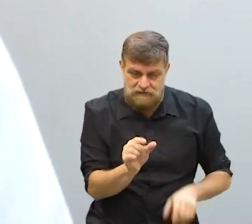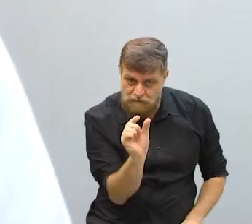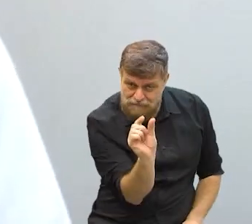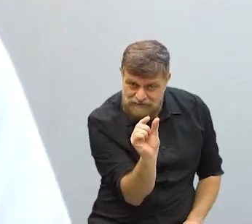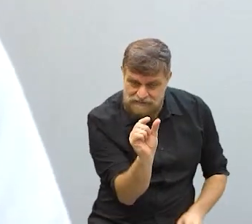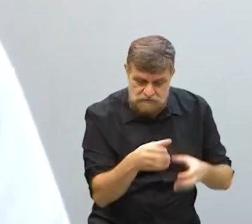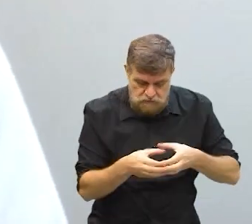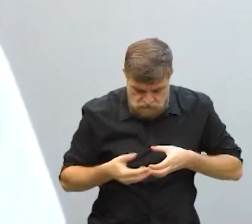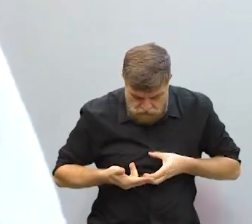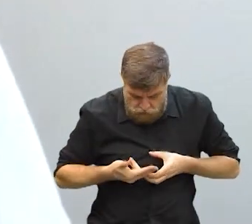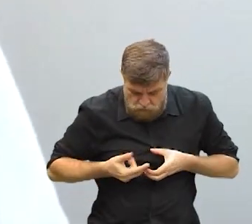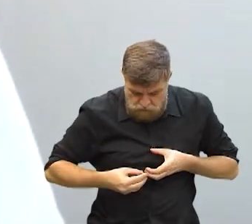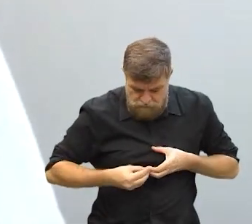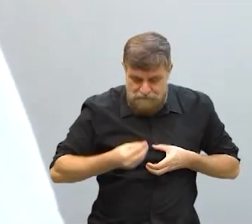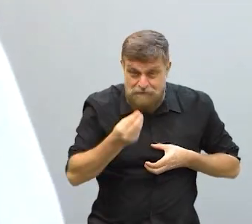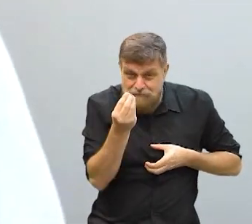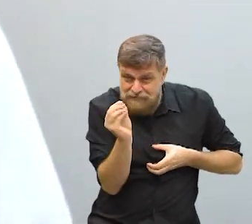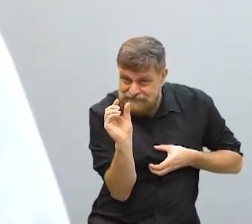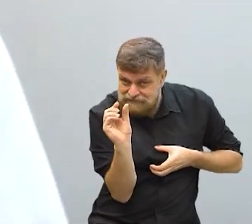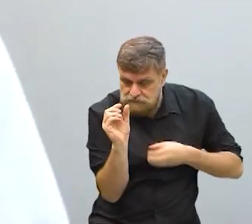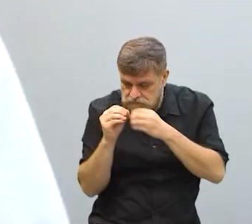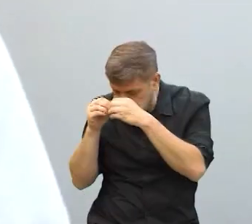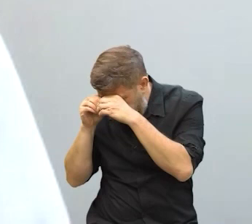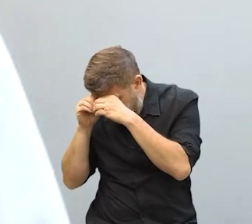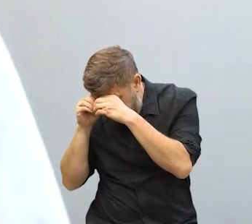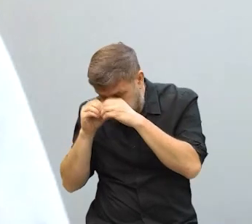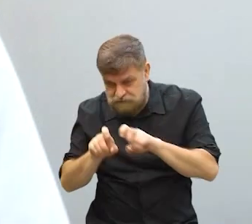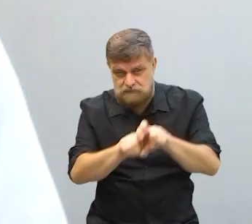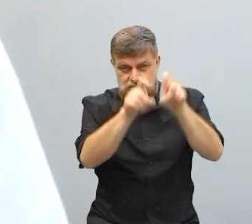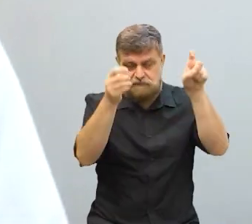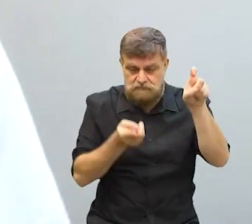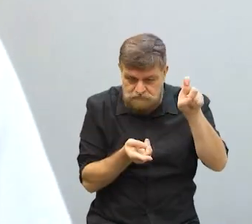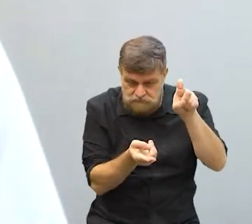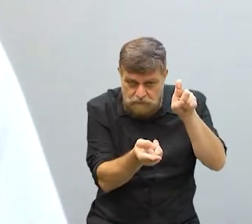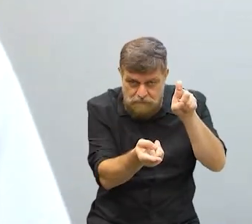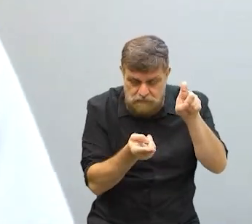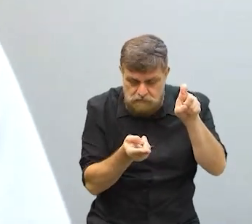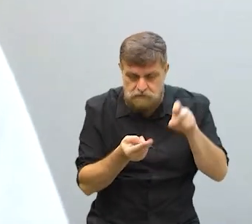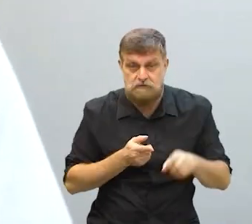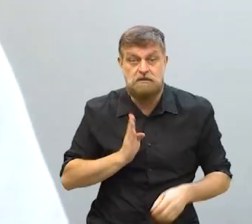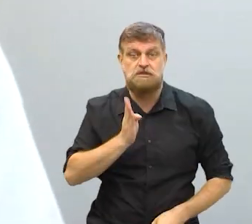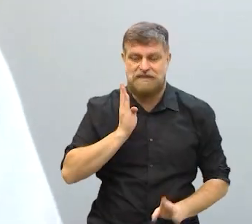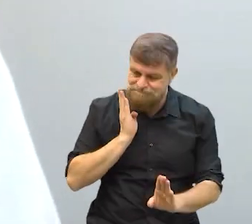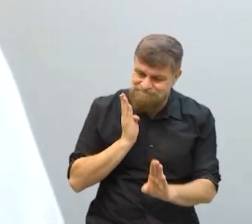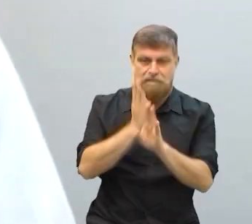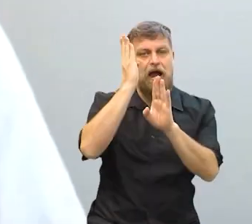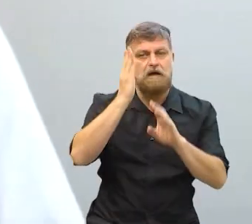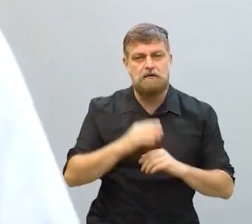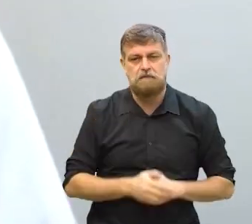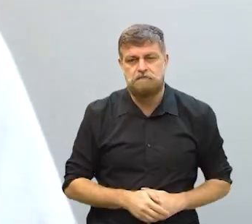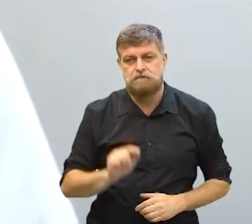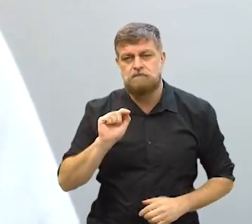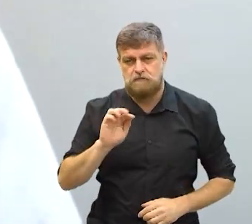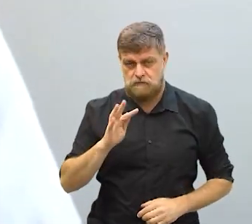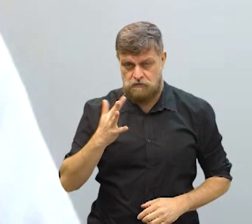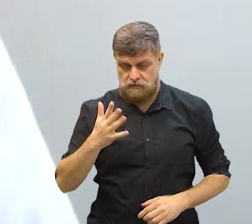tirar um fragmento desse colo do útero para mandar para exame. Mas o Papa Nicolau, de uma forma rotineira, ele já nos dá esse diagnóstico. Então, o